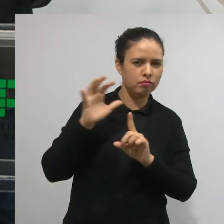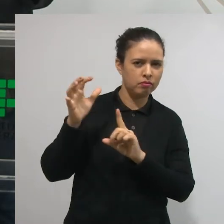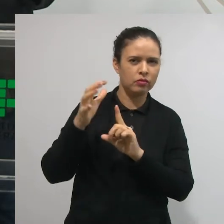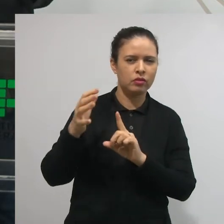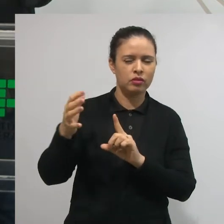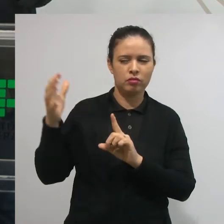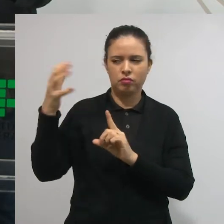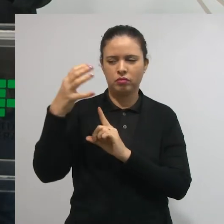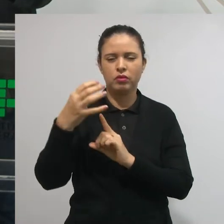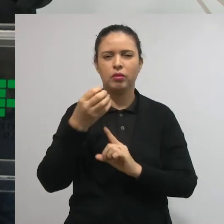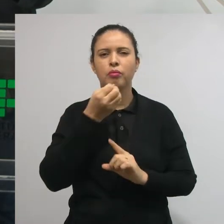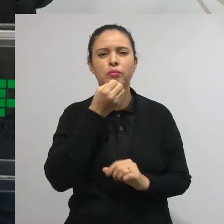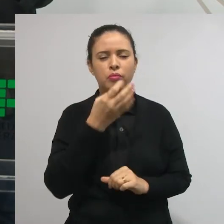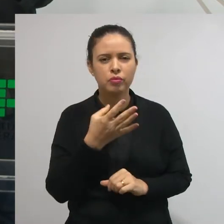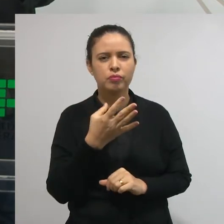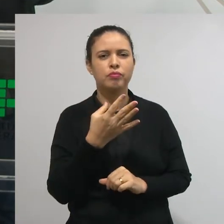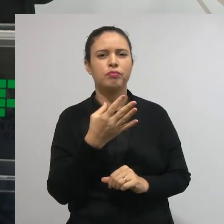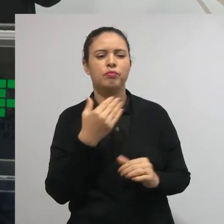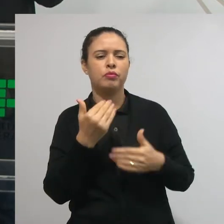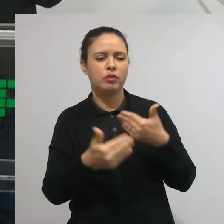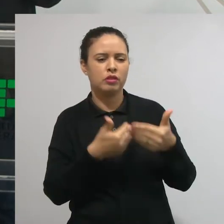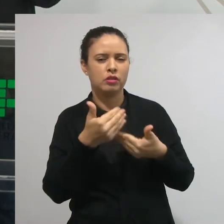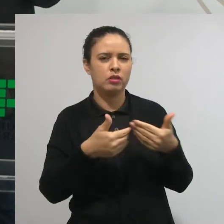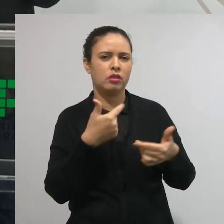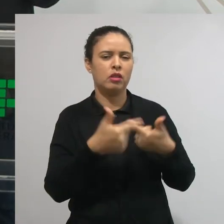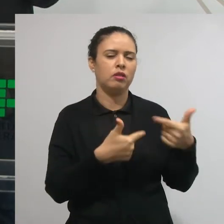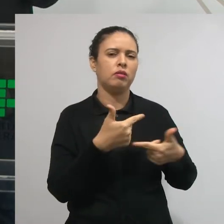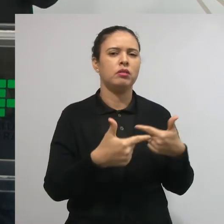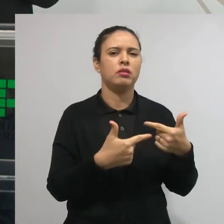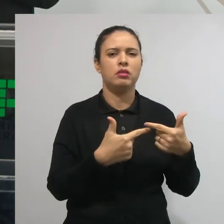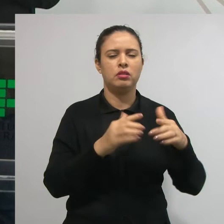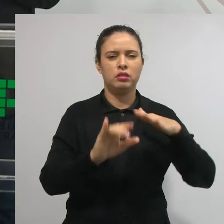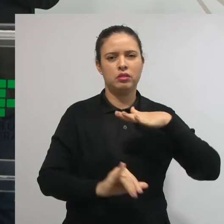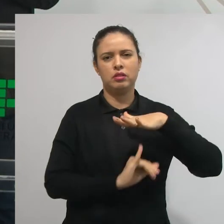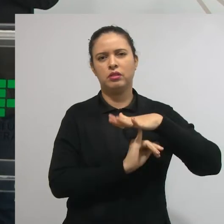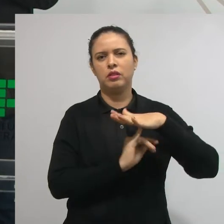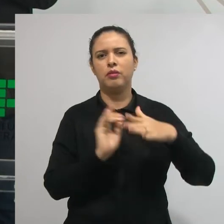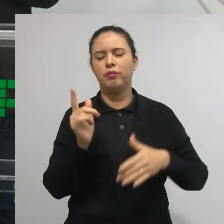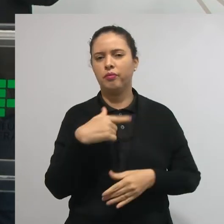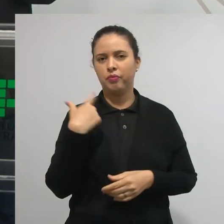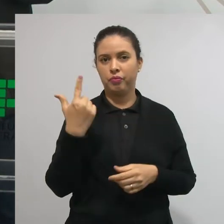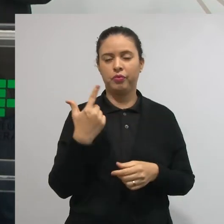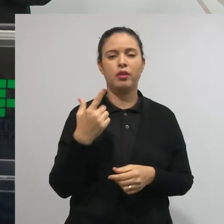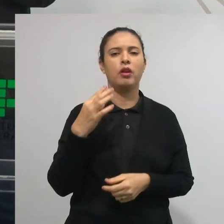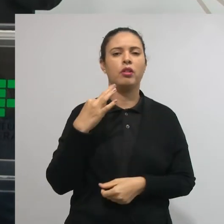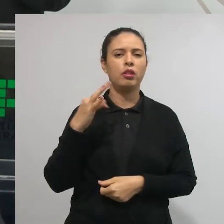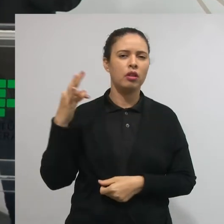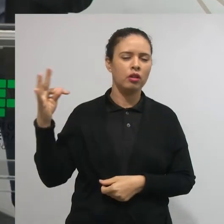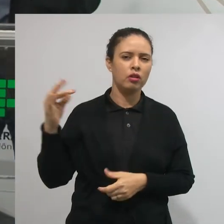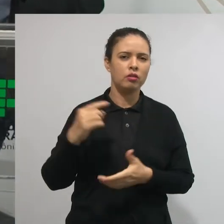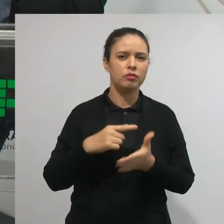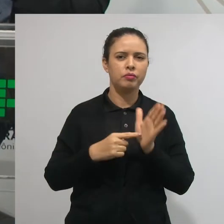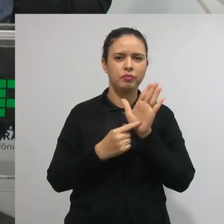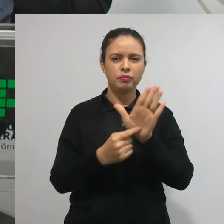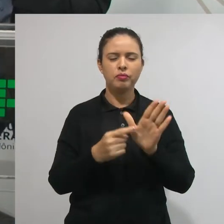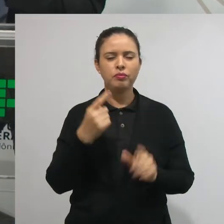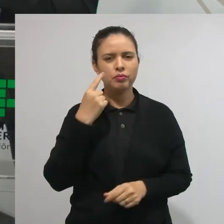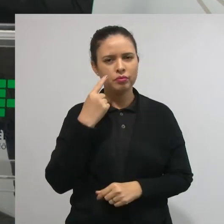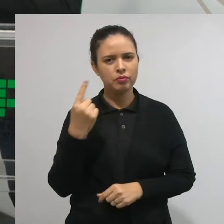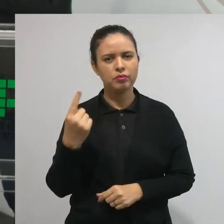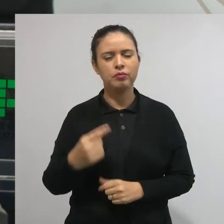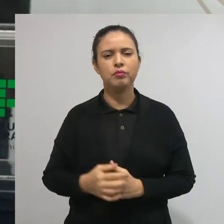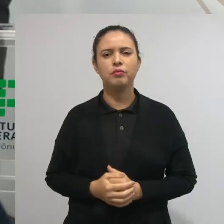bom desempenho das organizações. E isso, quem constrói somos nós. Essa teoria ela veio para mostrar isso. Olha